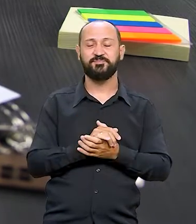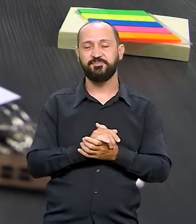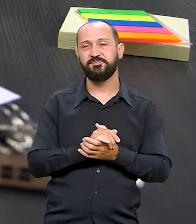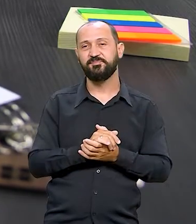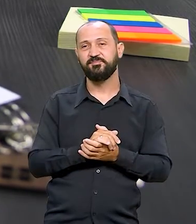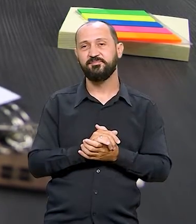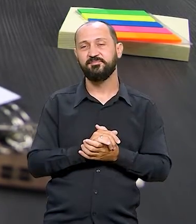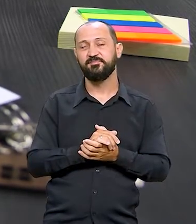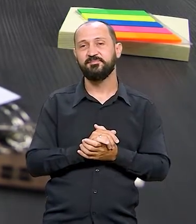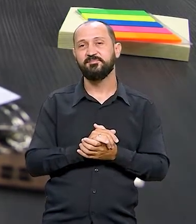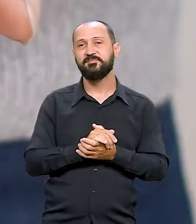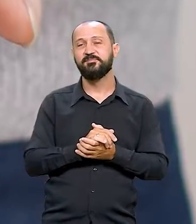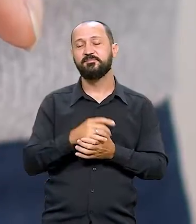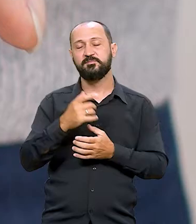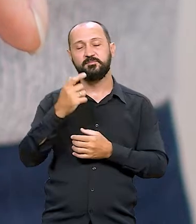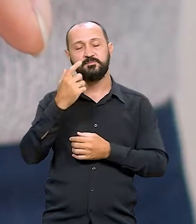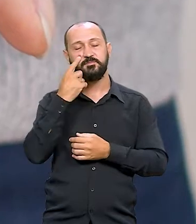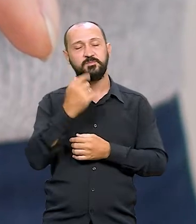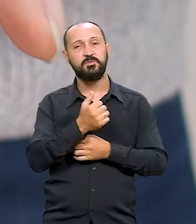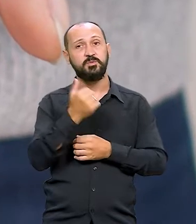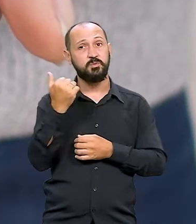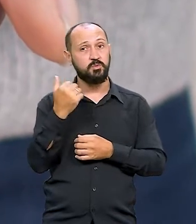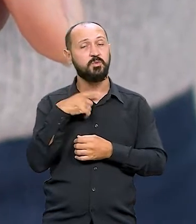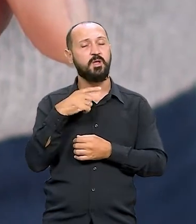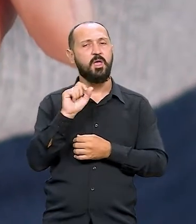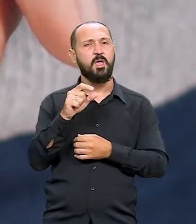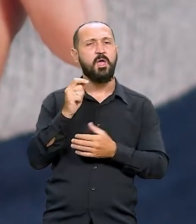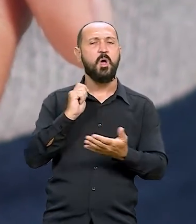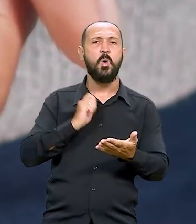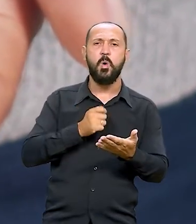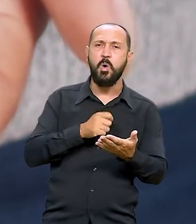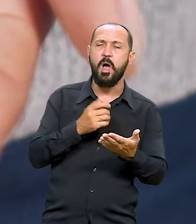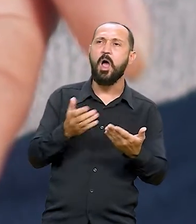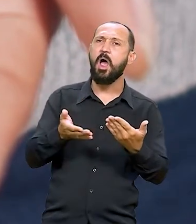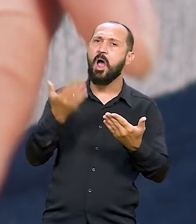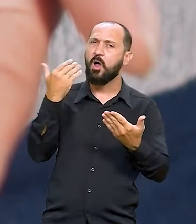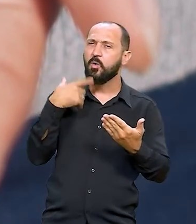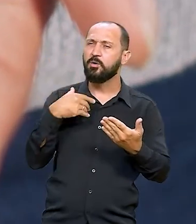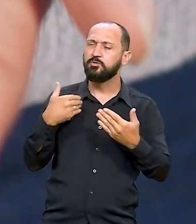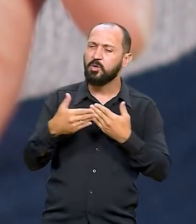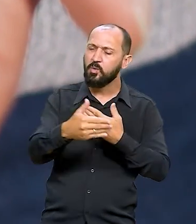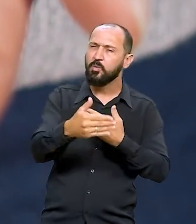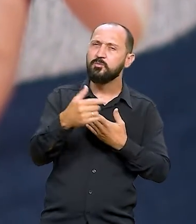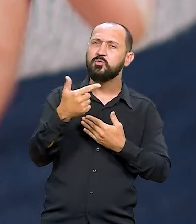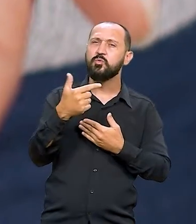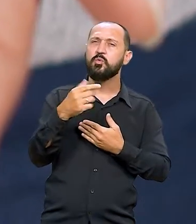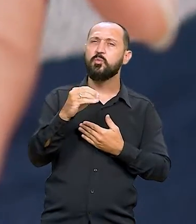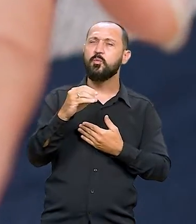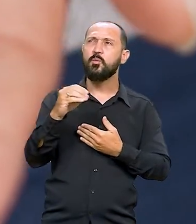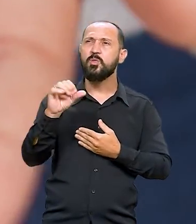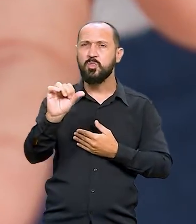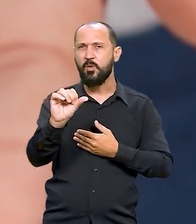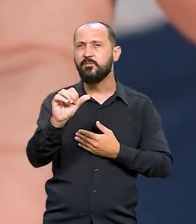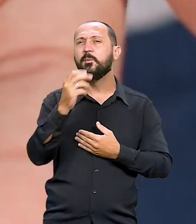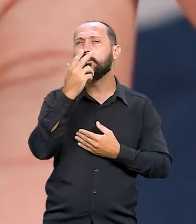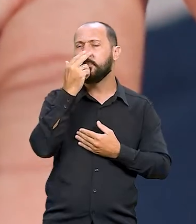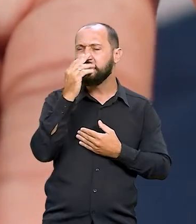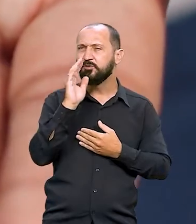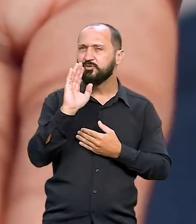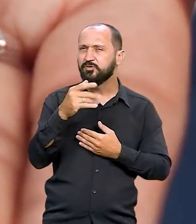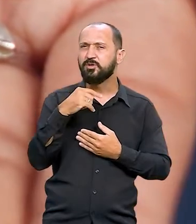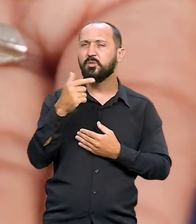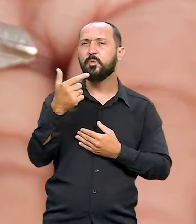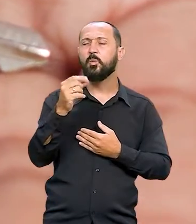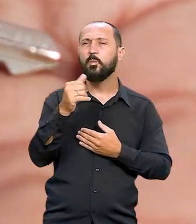fiduciária, entendeu? E o STF, ao analisar esse processo, que apesar de ser um julgamento recente, ele perdura aí desde 2009 e, se eu não me engano, está